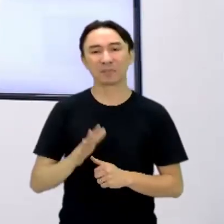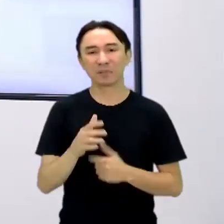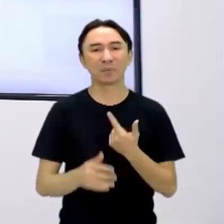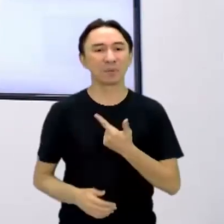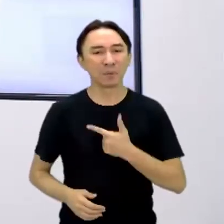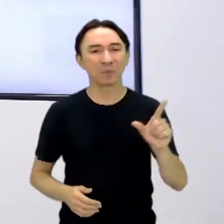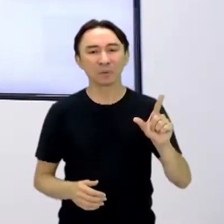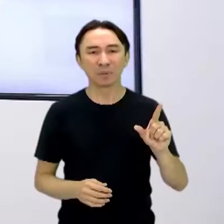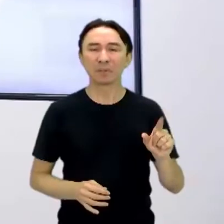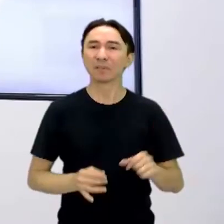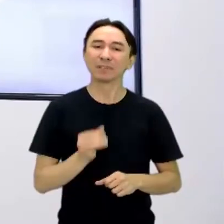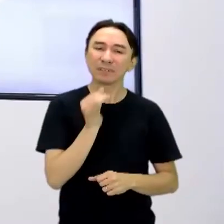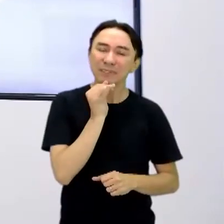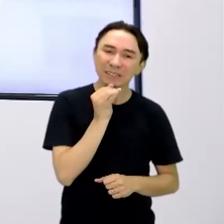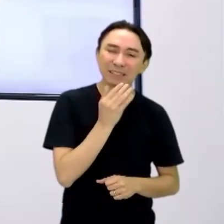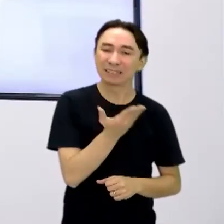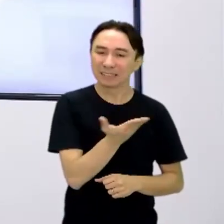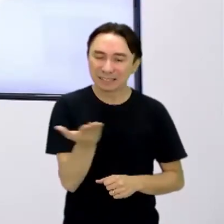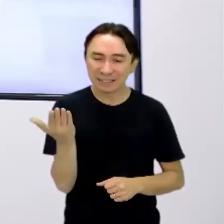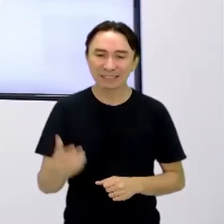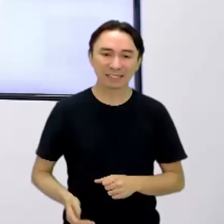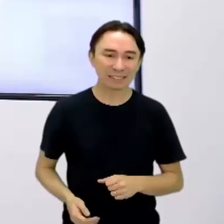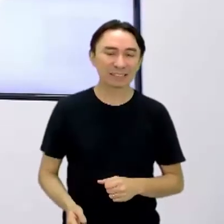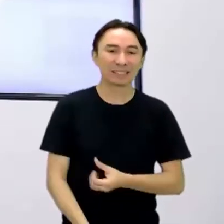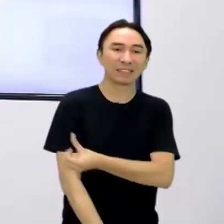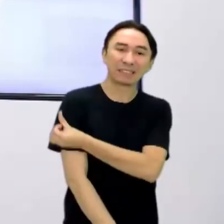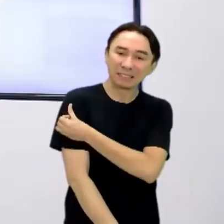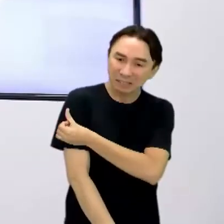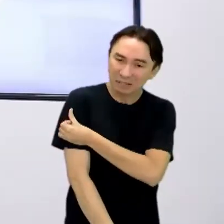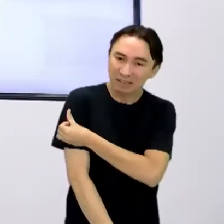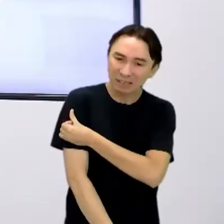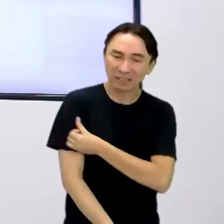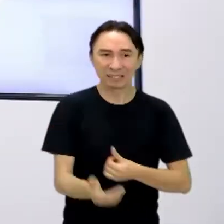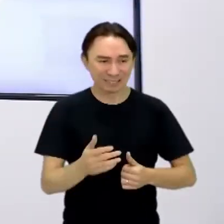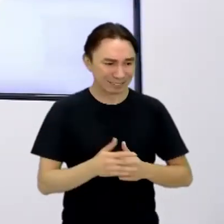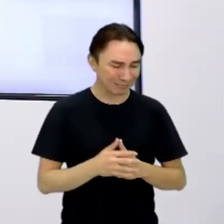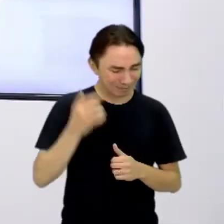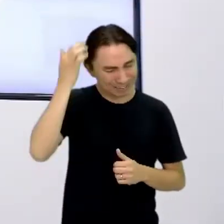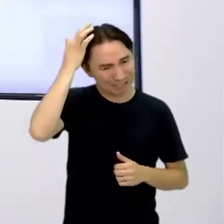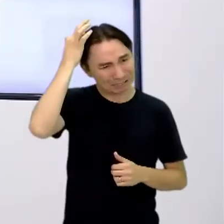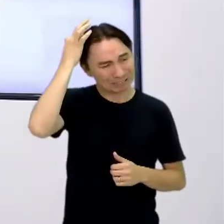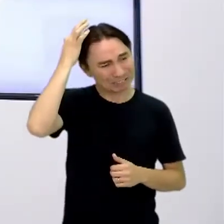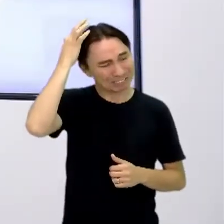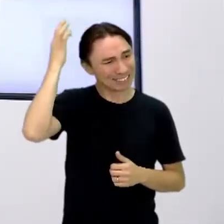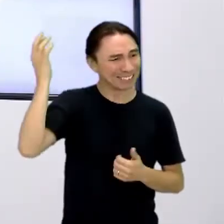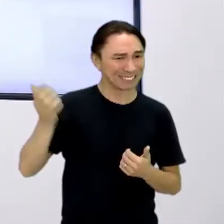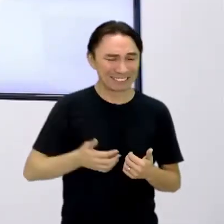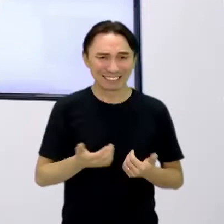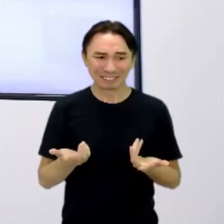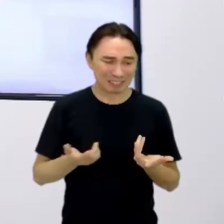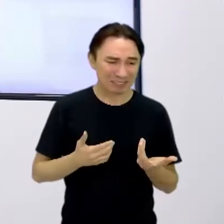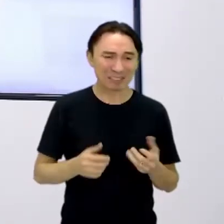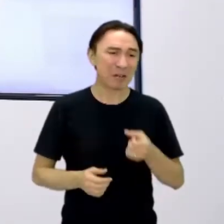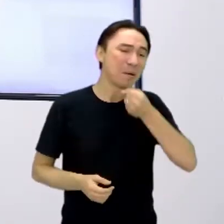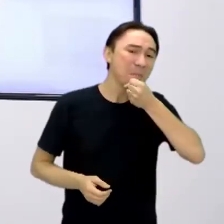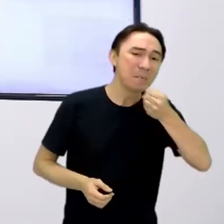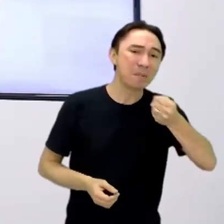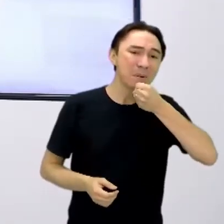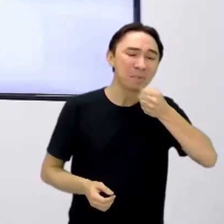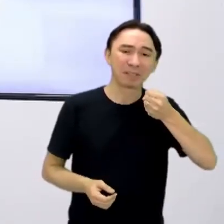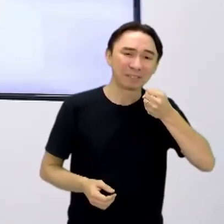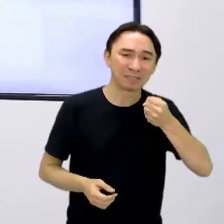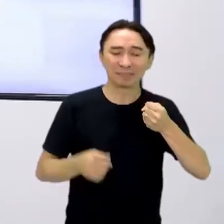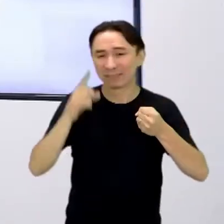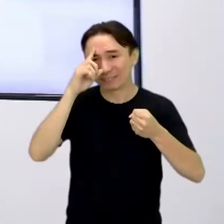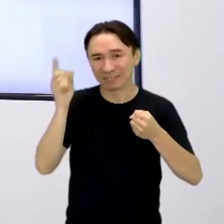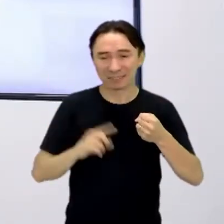sabe o que é reportagem no 6º ano? Então, a gente tem comentado muito com vocês que não tem problema nenhum não saber, né? O problema talvez seja estar jogando no momento